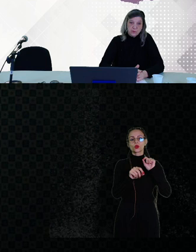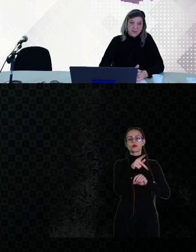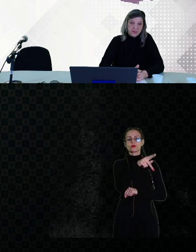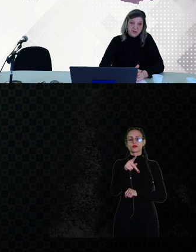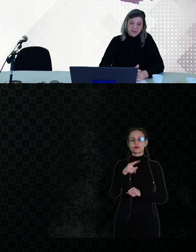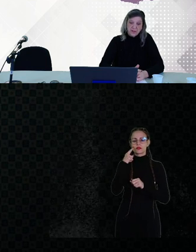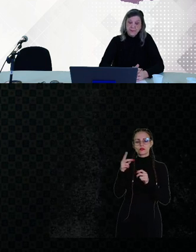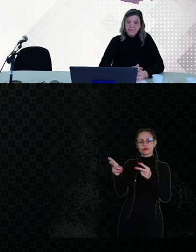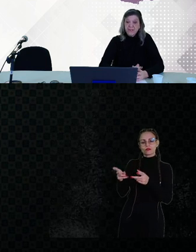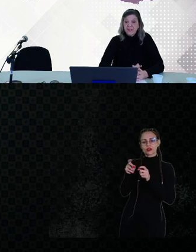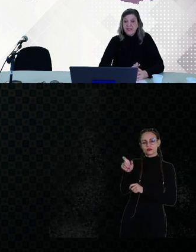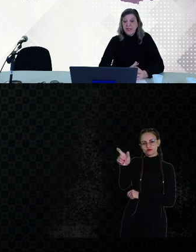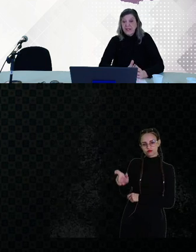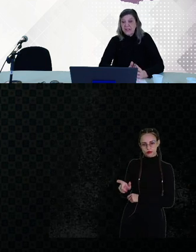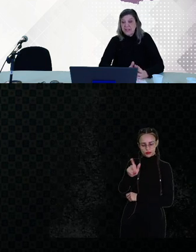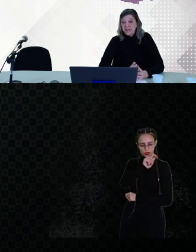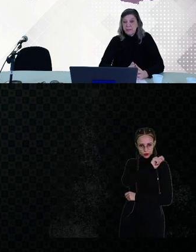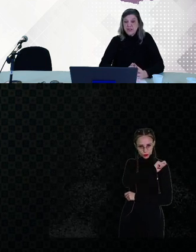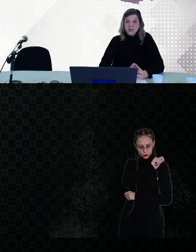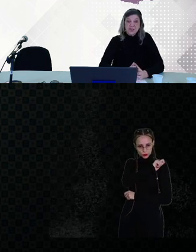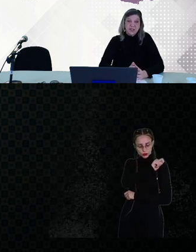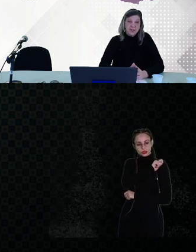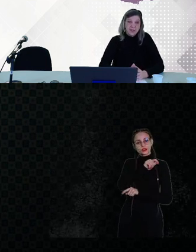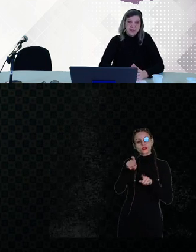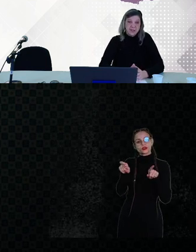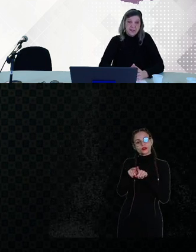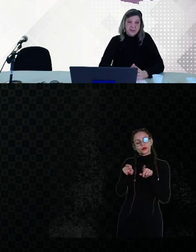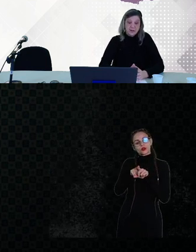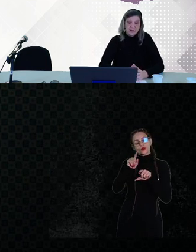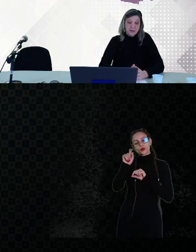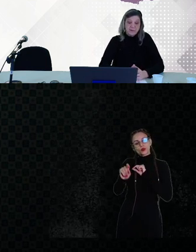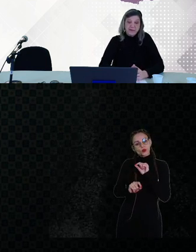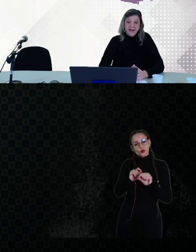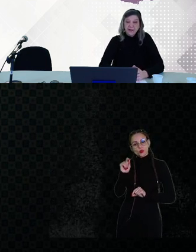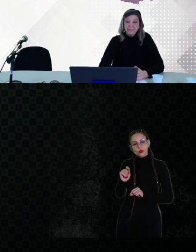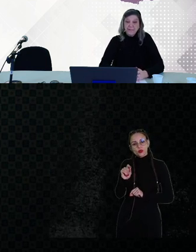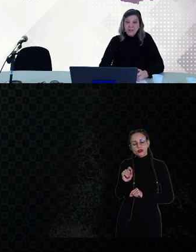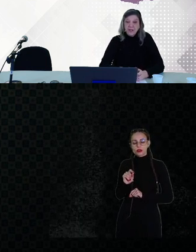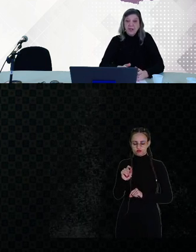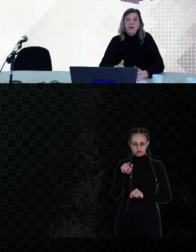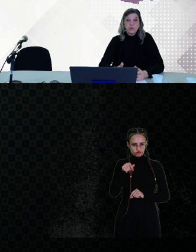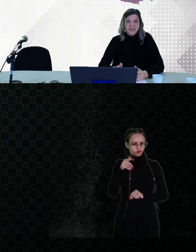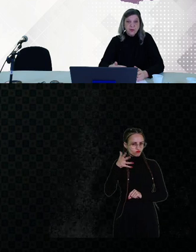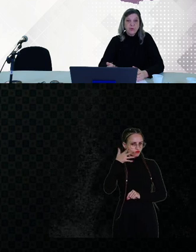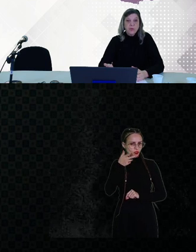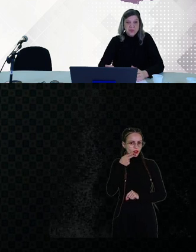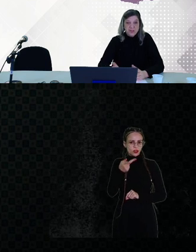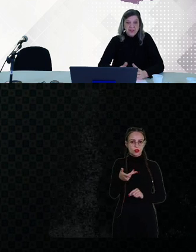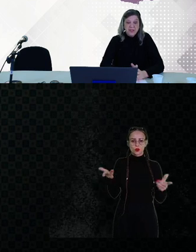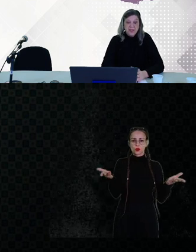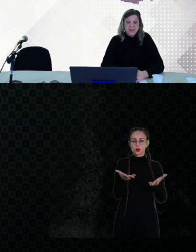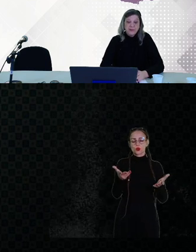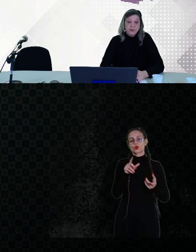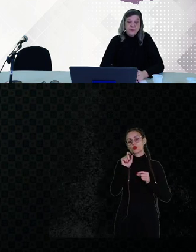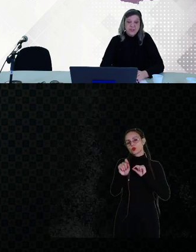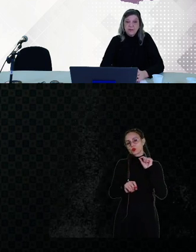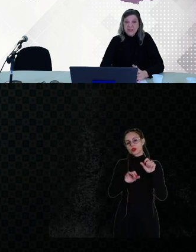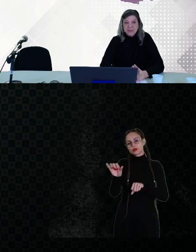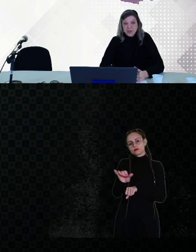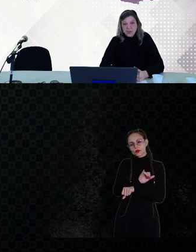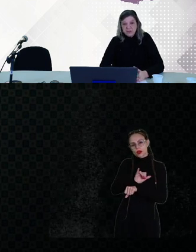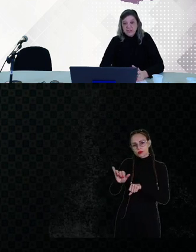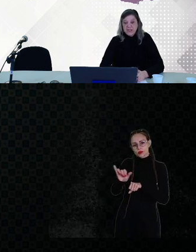esse estudante, né? E, a partir dessa nossa fala, os recursos de